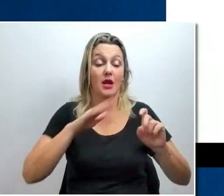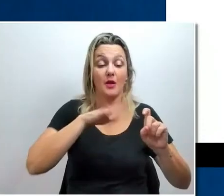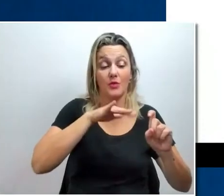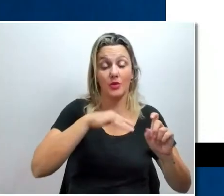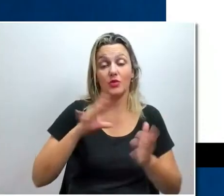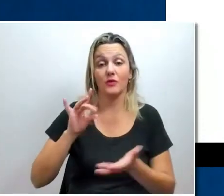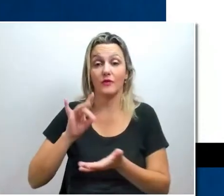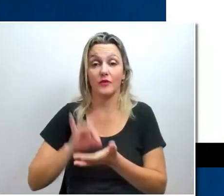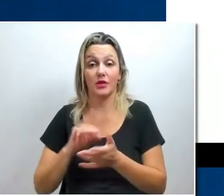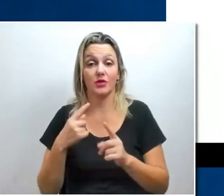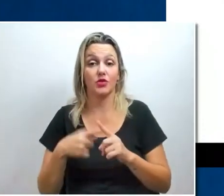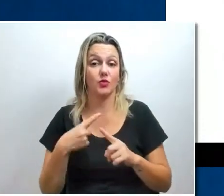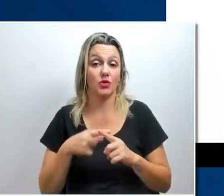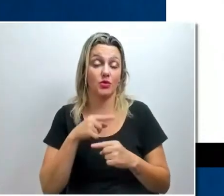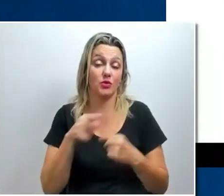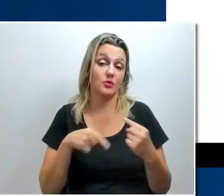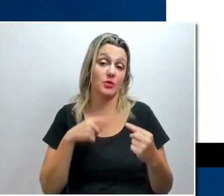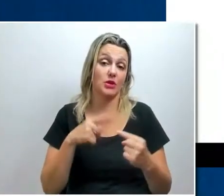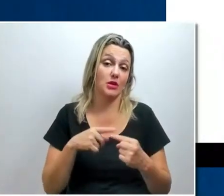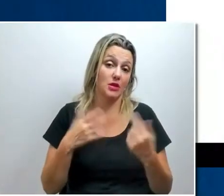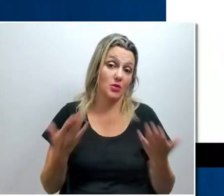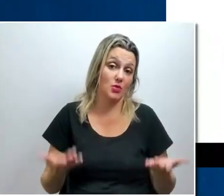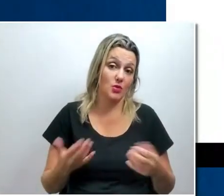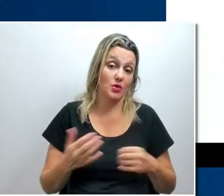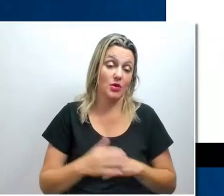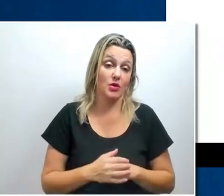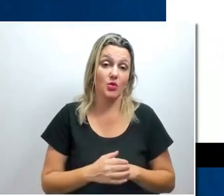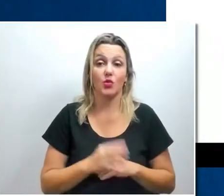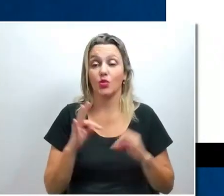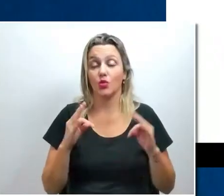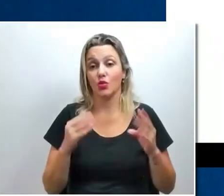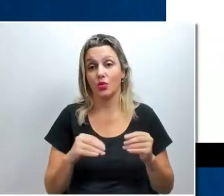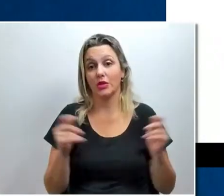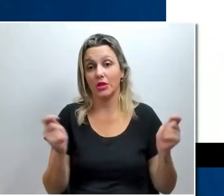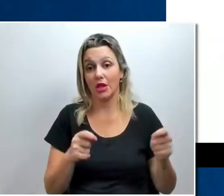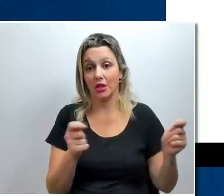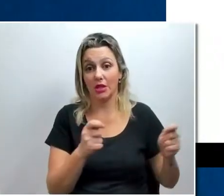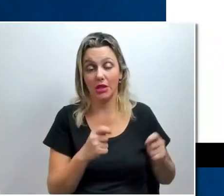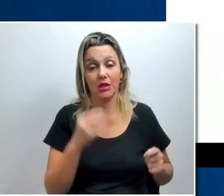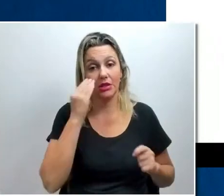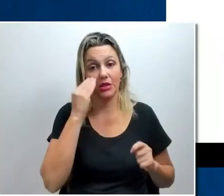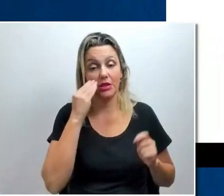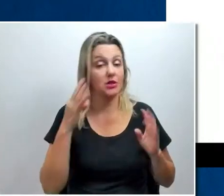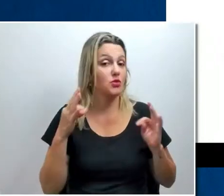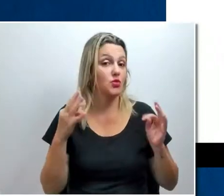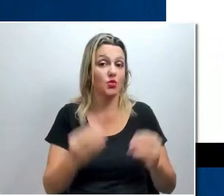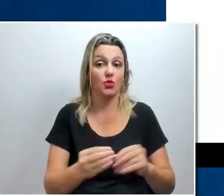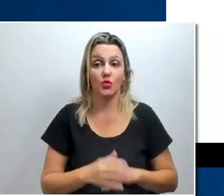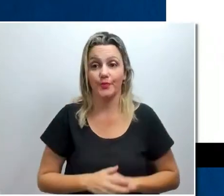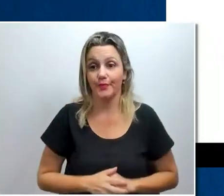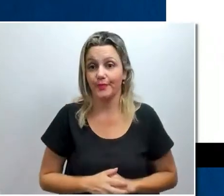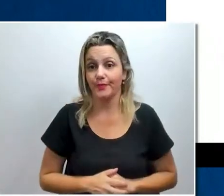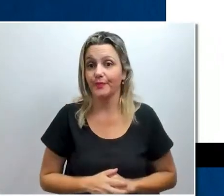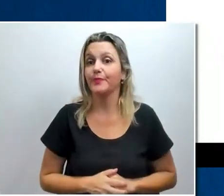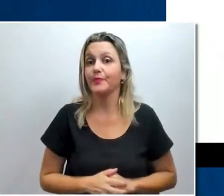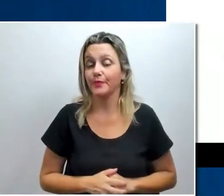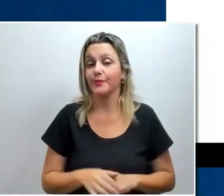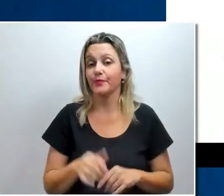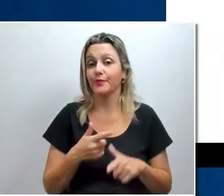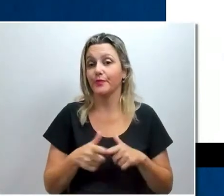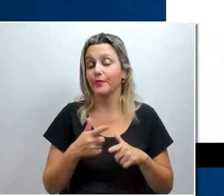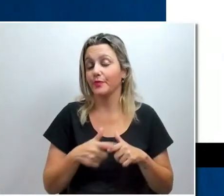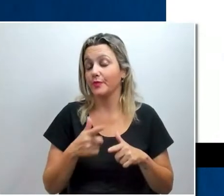ideia de que mal faz estar aberto a todas as possibilidades e tentar de tudo um pouco, né, o problema é que isso faz muito